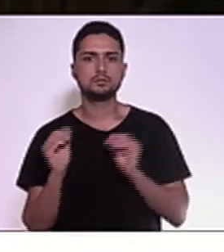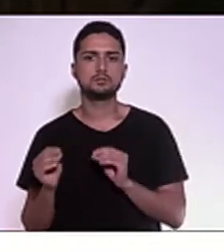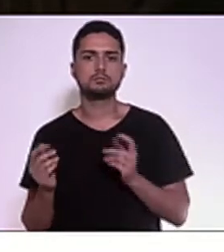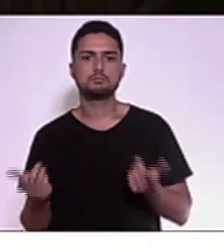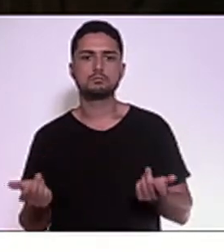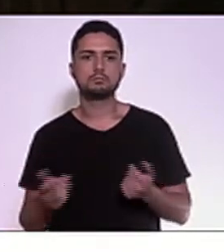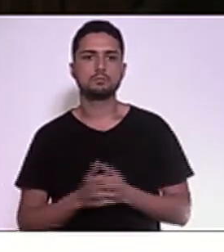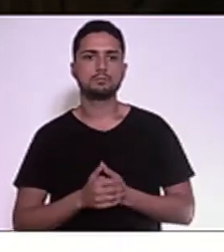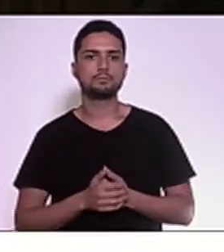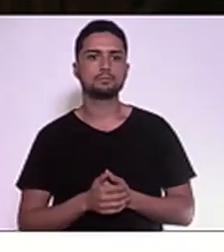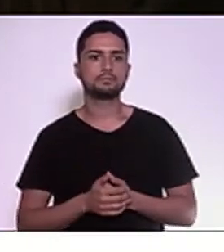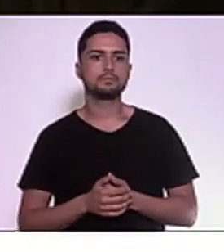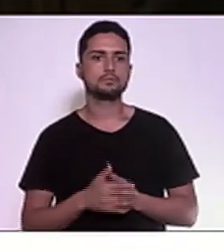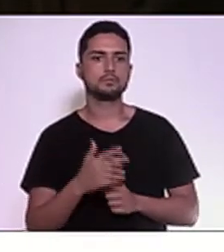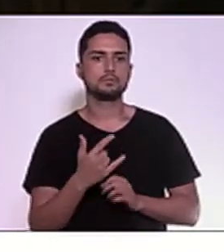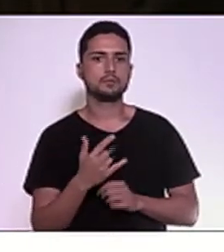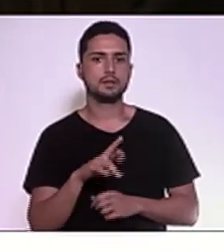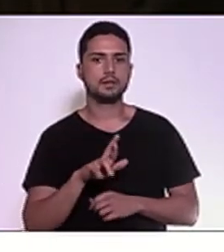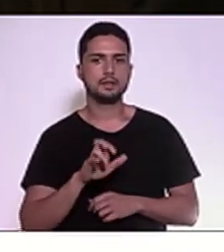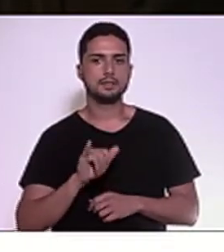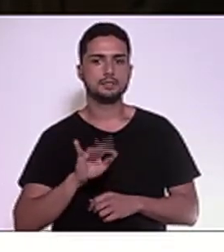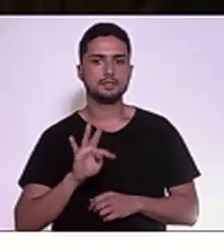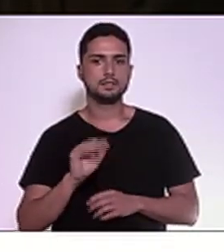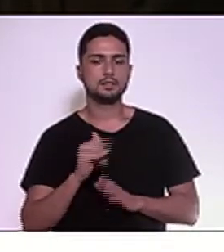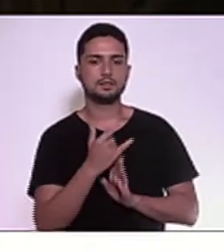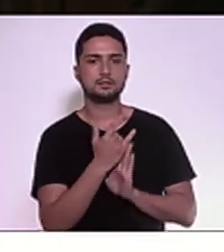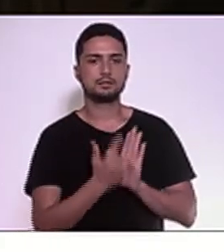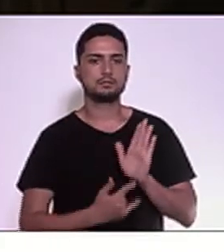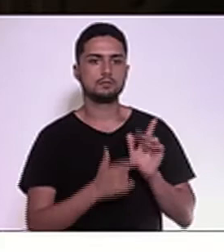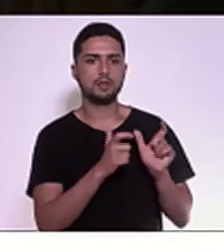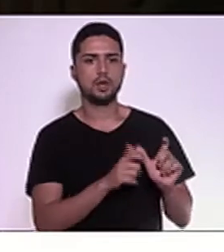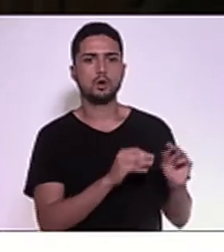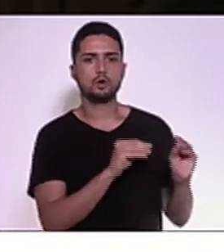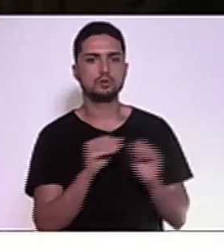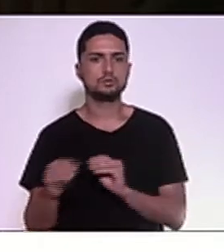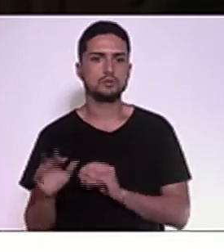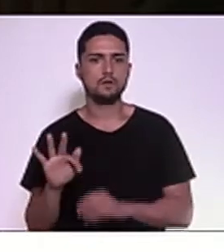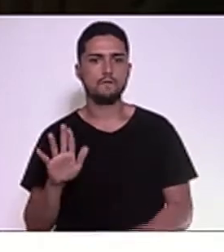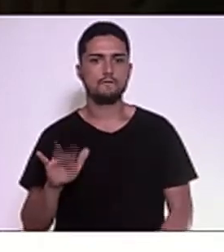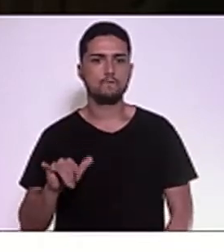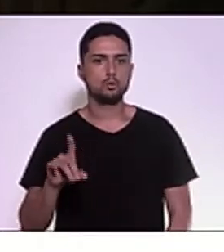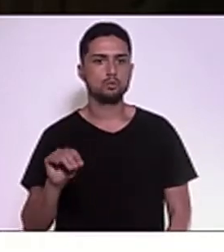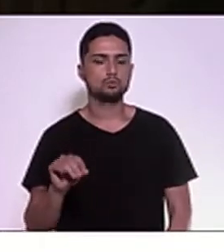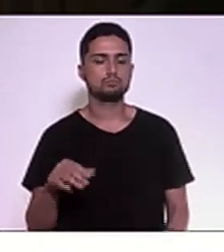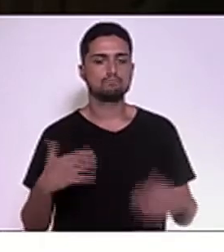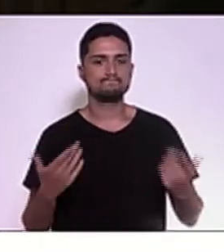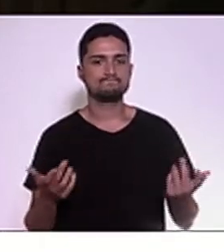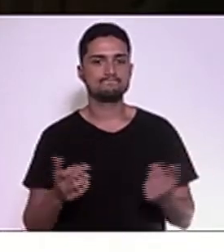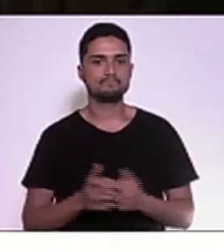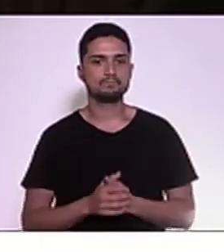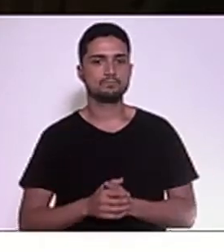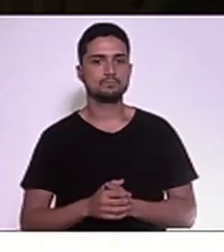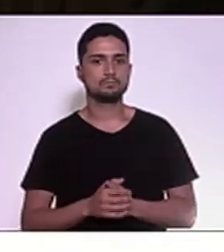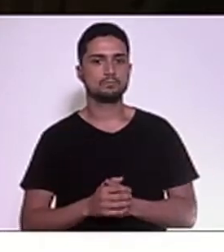as receitas que compõem este fundo? Ora,